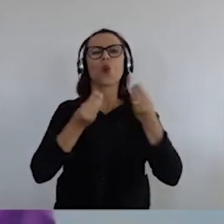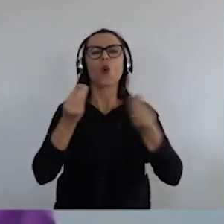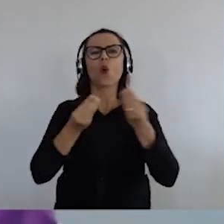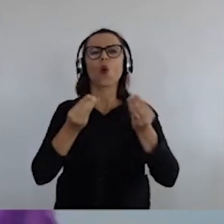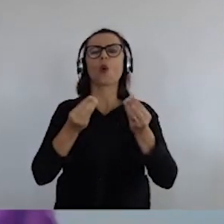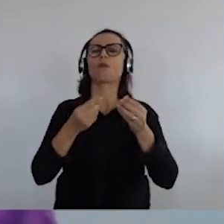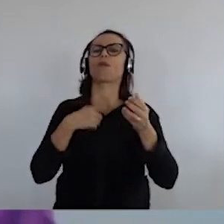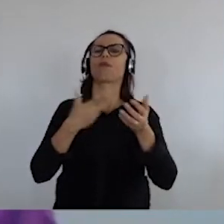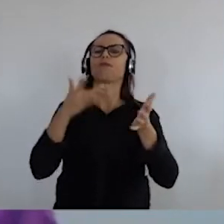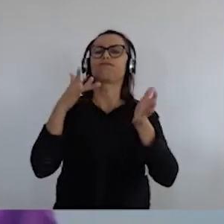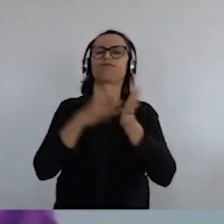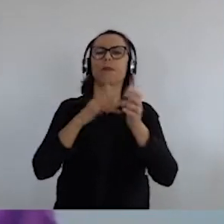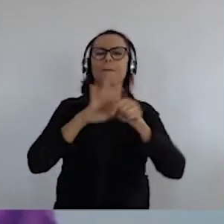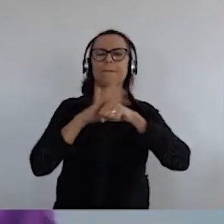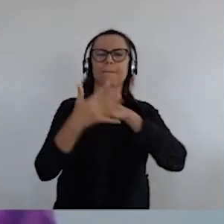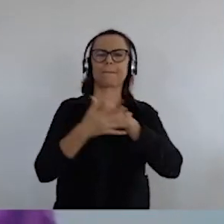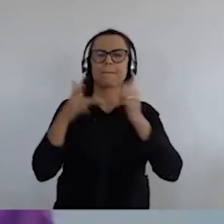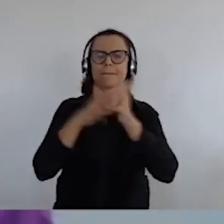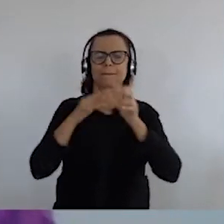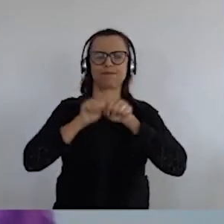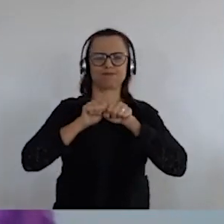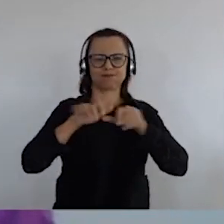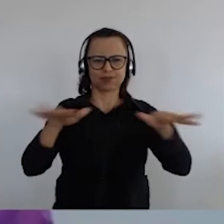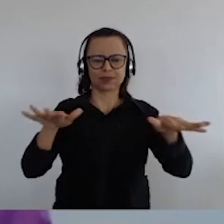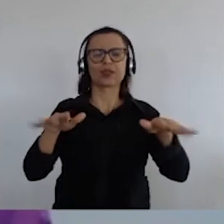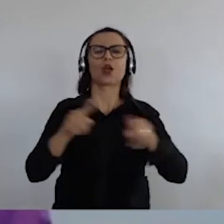o canal Prerrogativas,